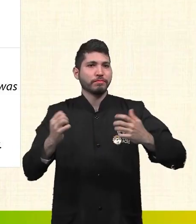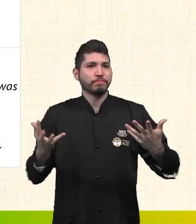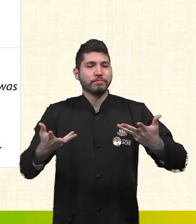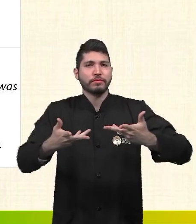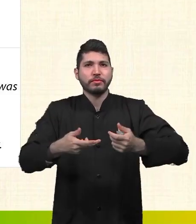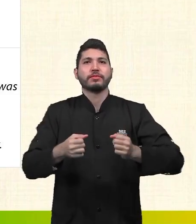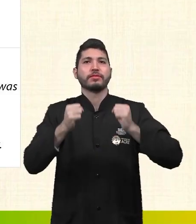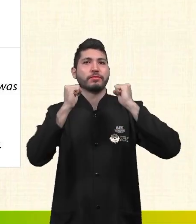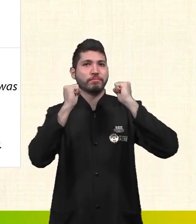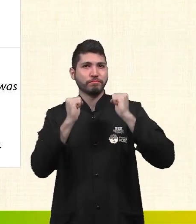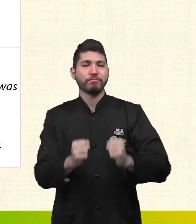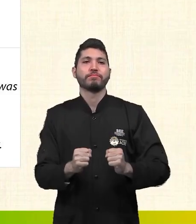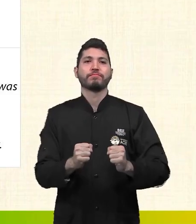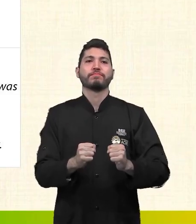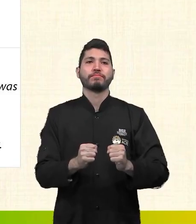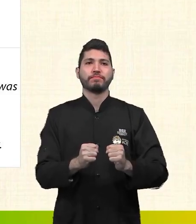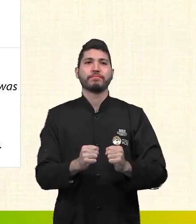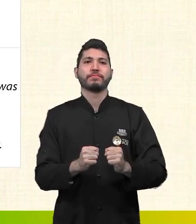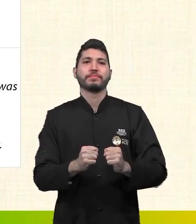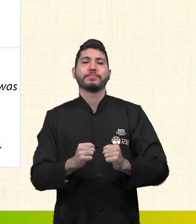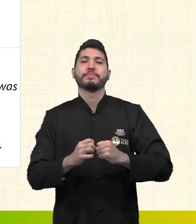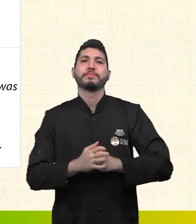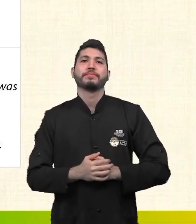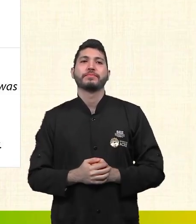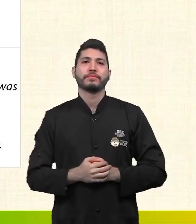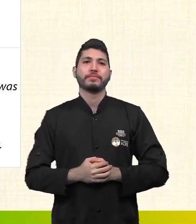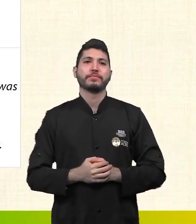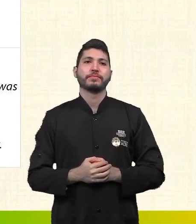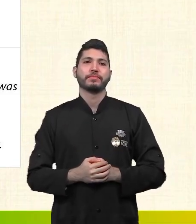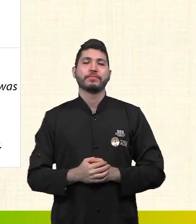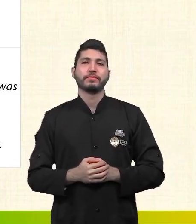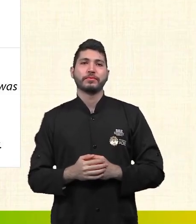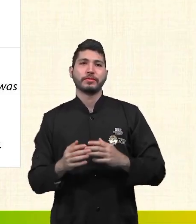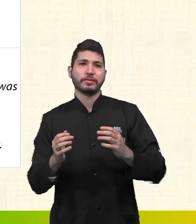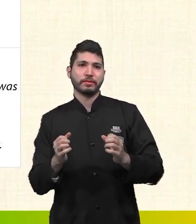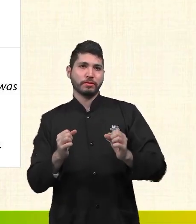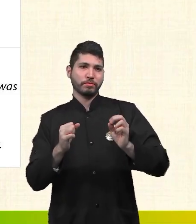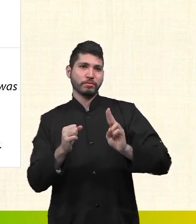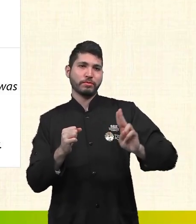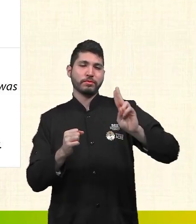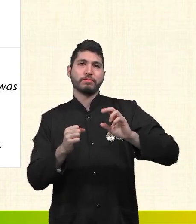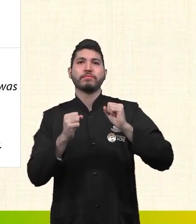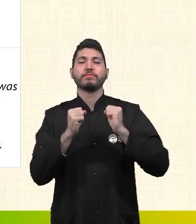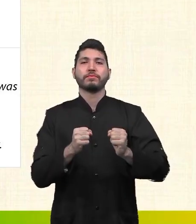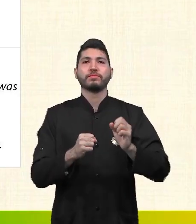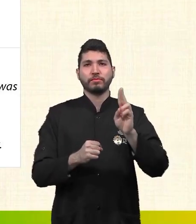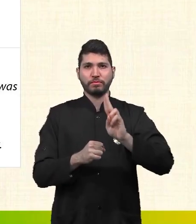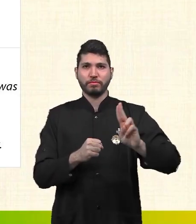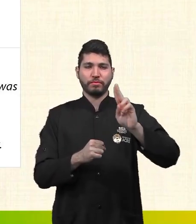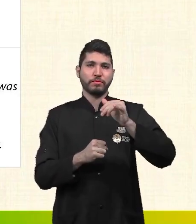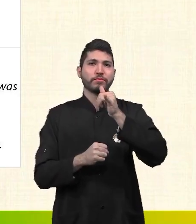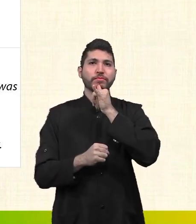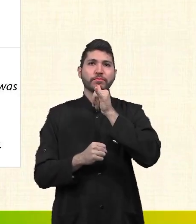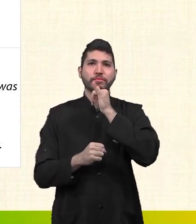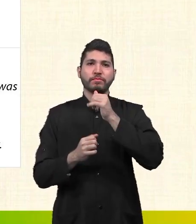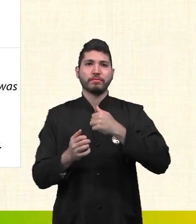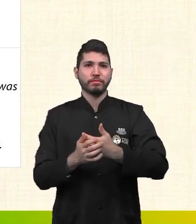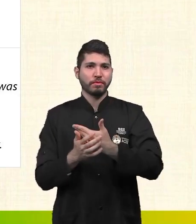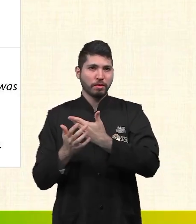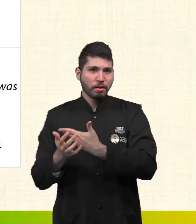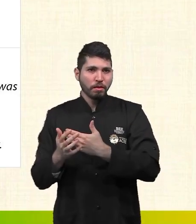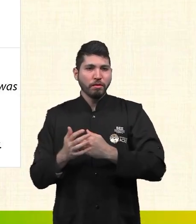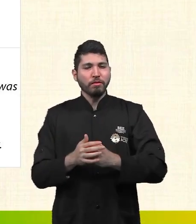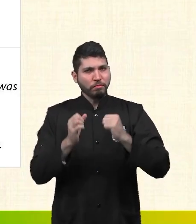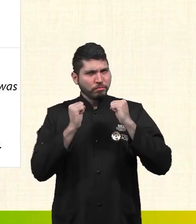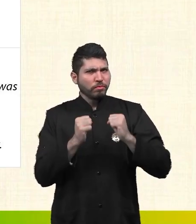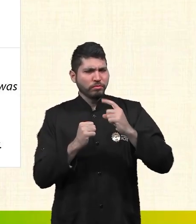e possibilidade. Para falar sobre permissão, eu vou usar o exemplo a seguir. Can I go to the